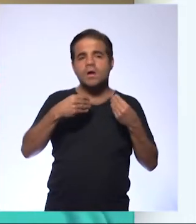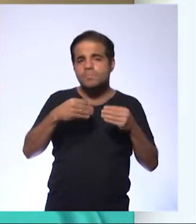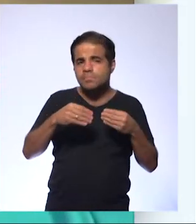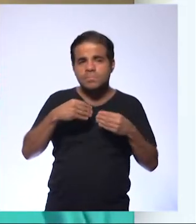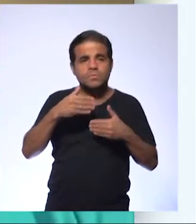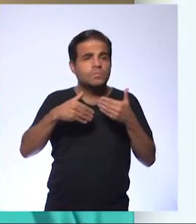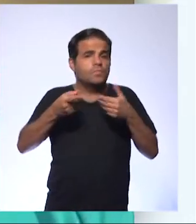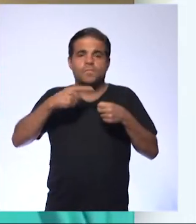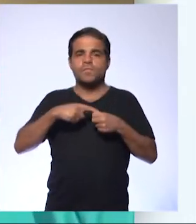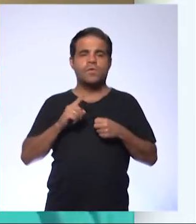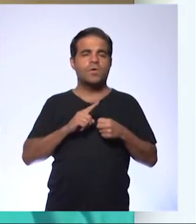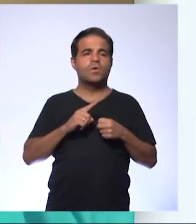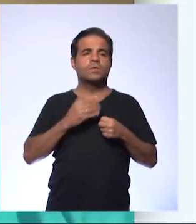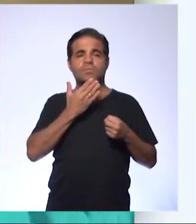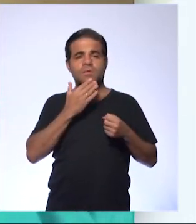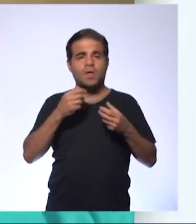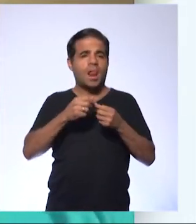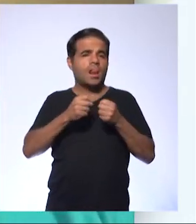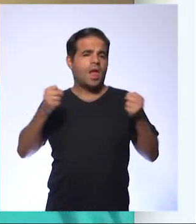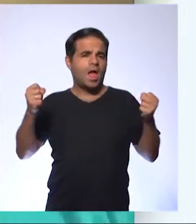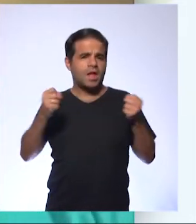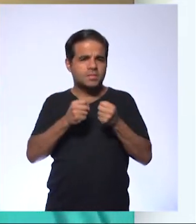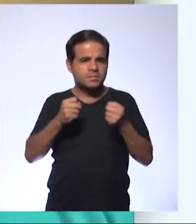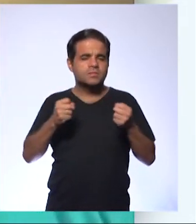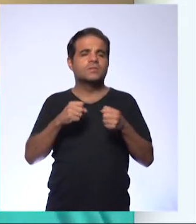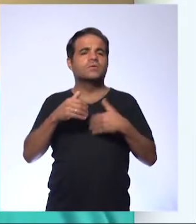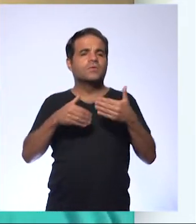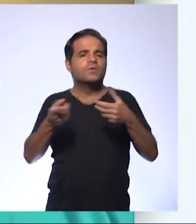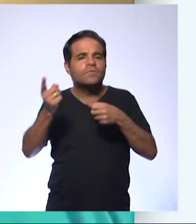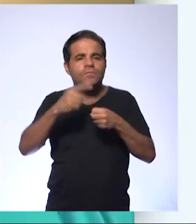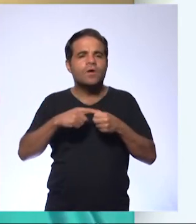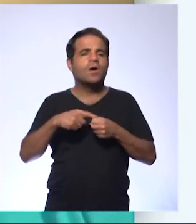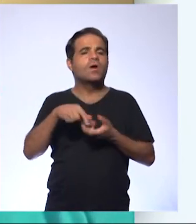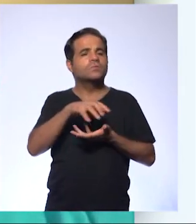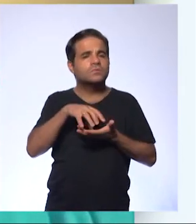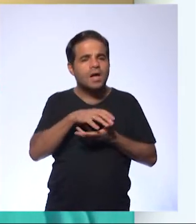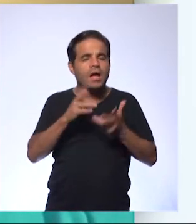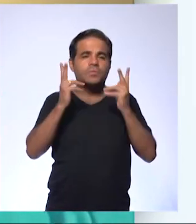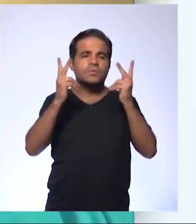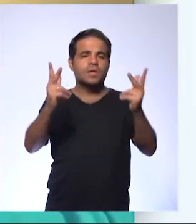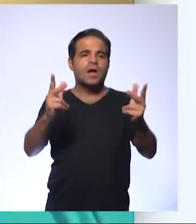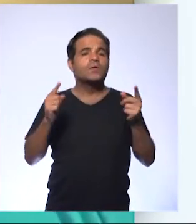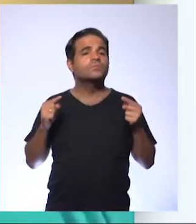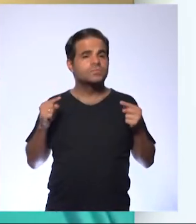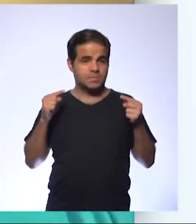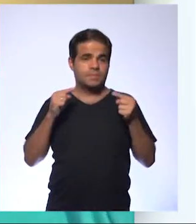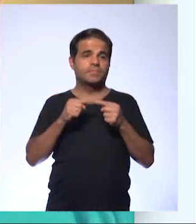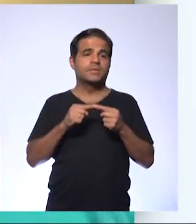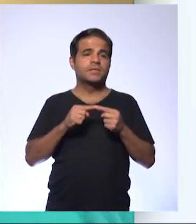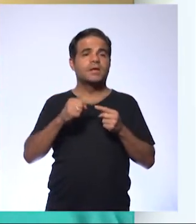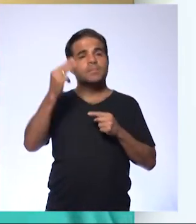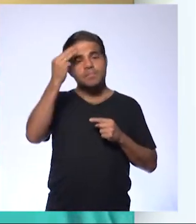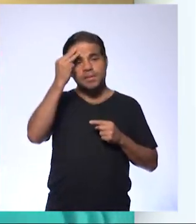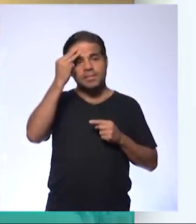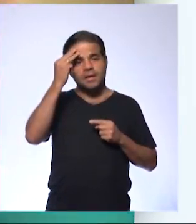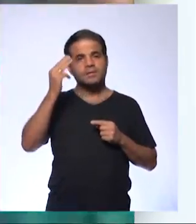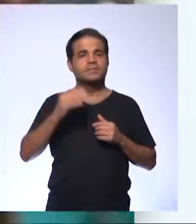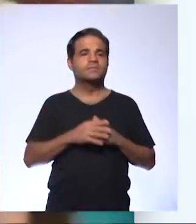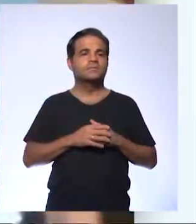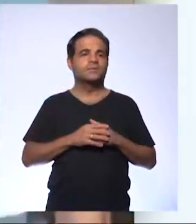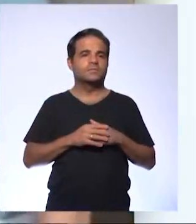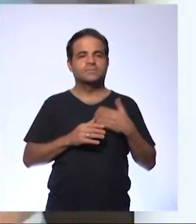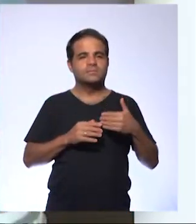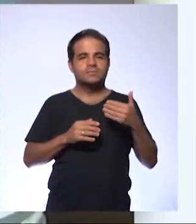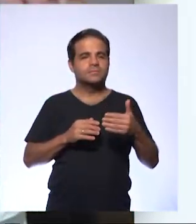voltar, né, ou uma deformação elástica, ele vai voltar ao seu estado original. Então, se aplica especificamente a metais. Mas